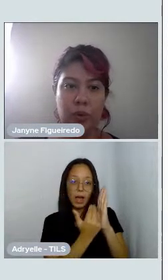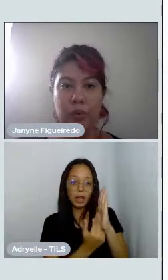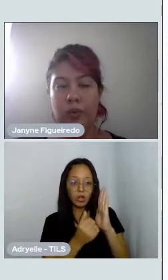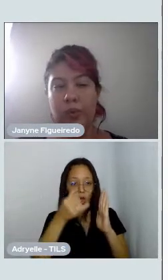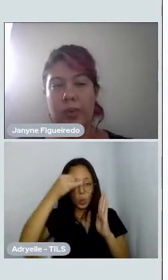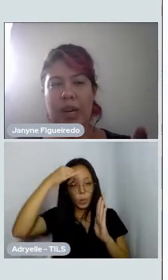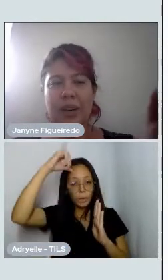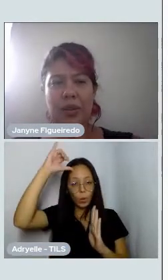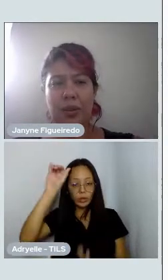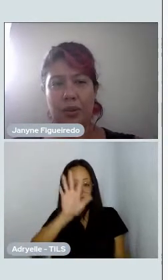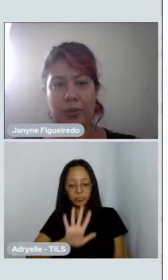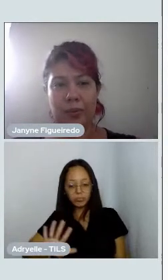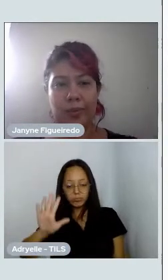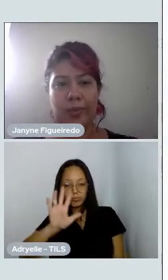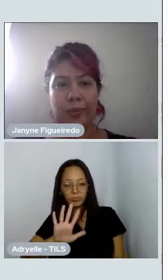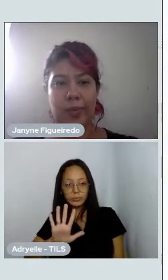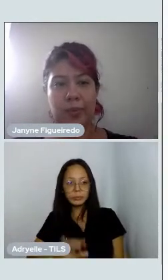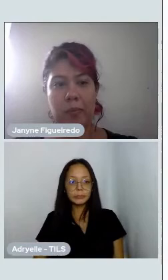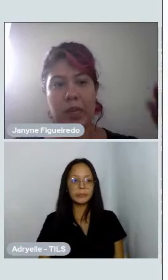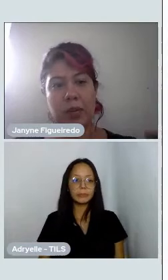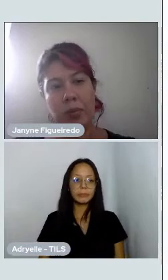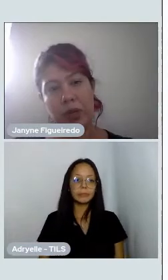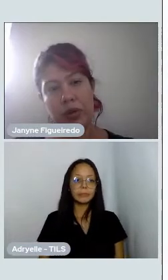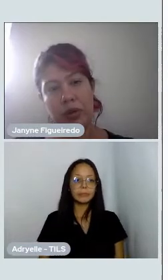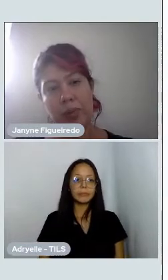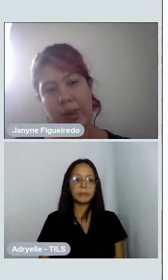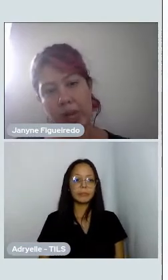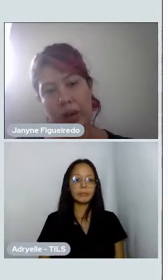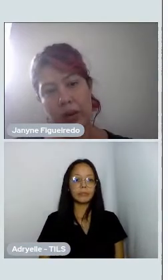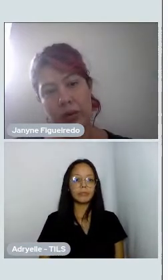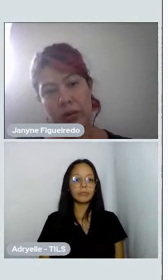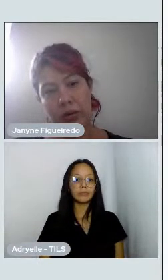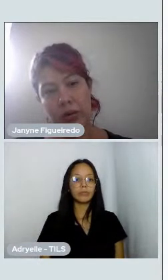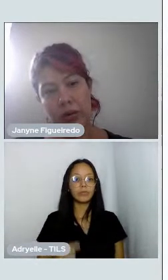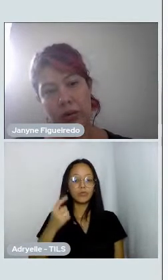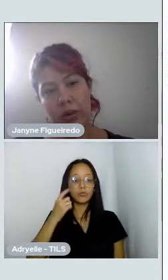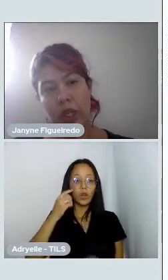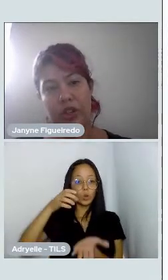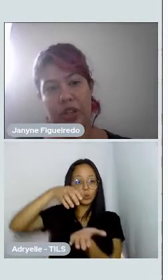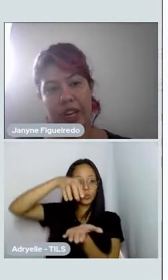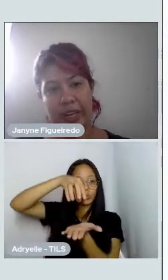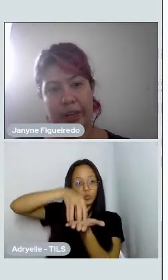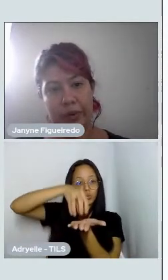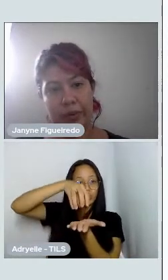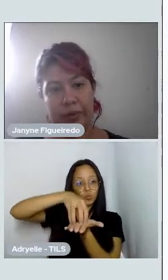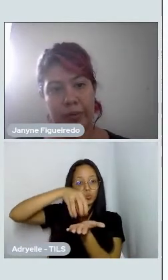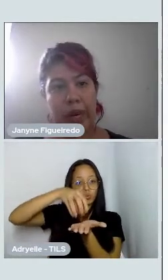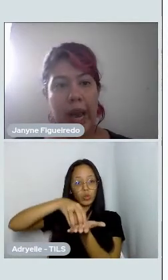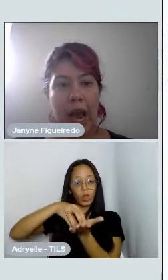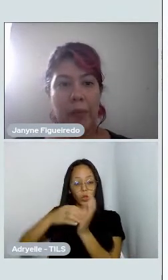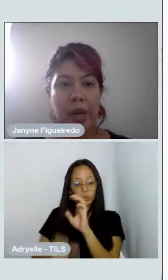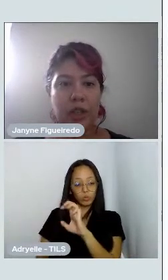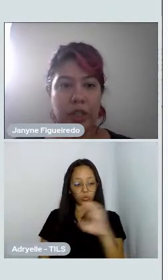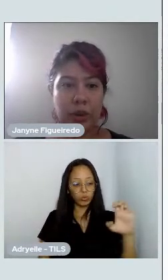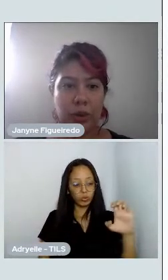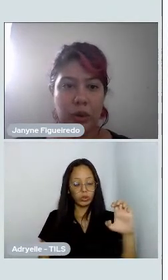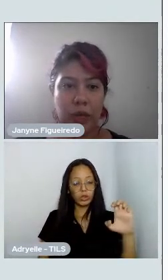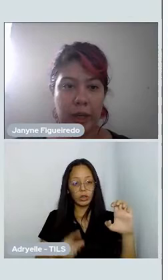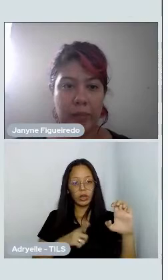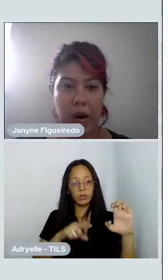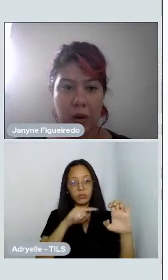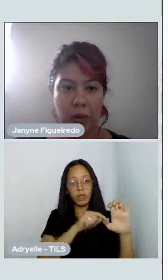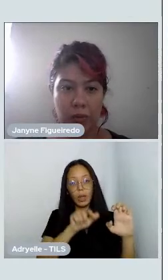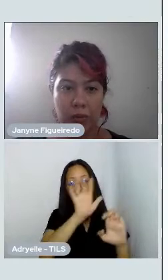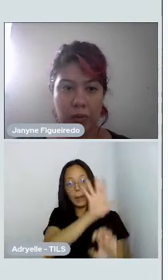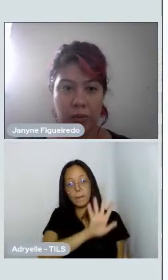Temos no canto mais ou menos do meio esquerdo a imagem de